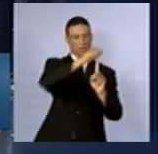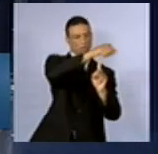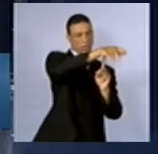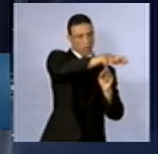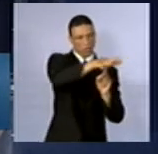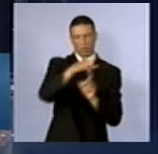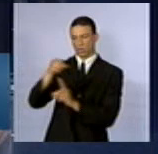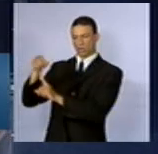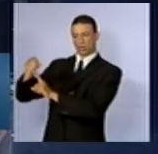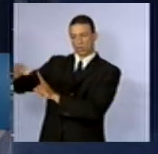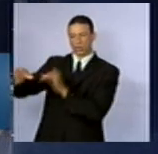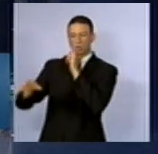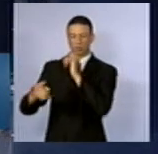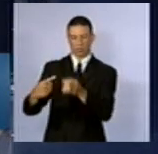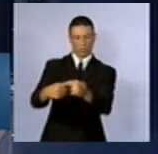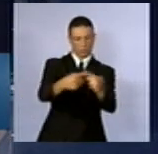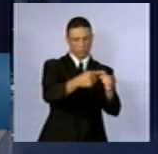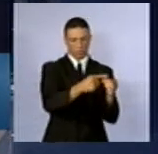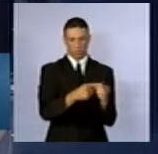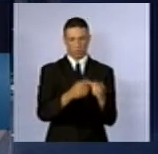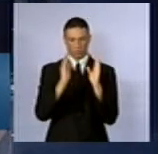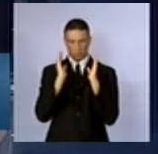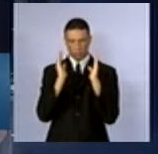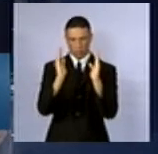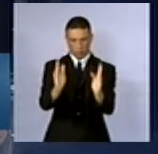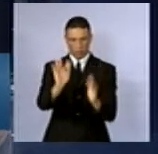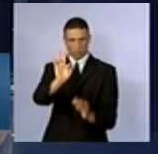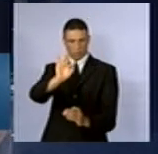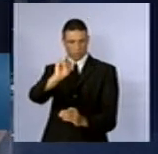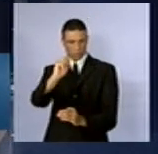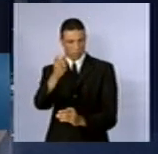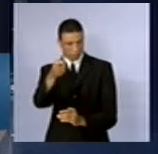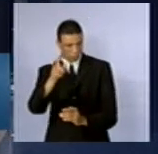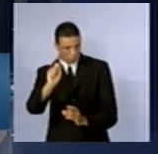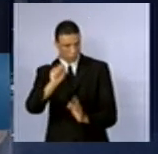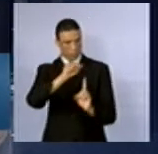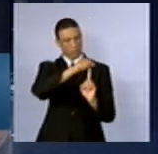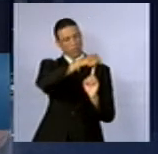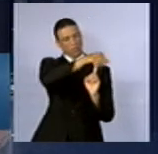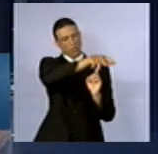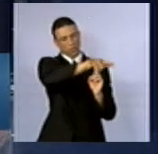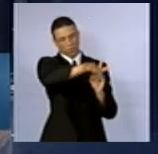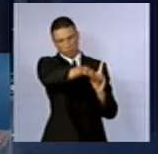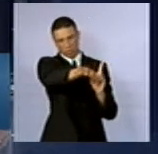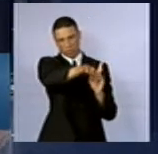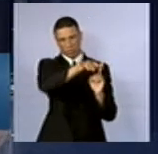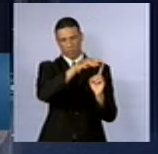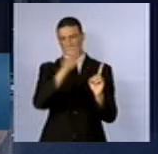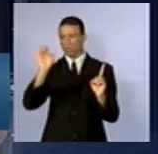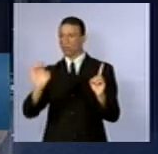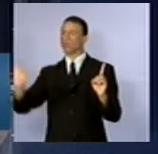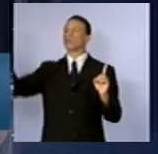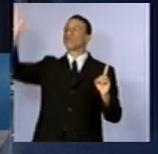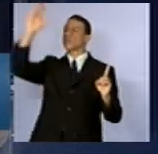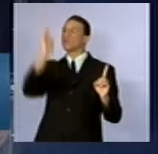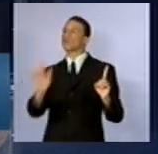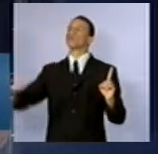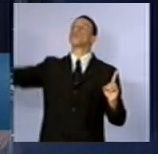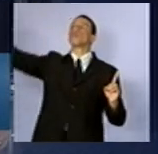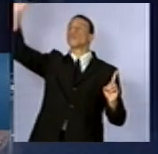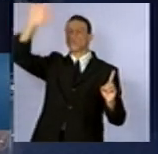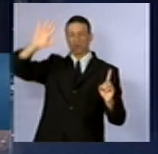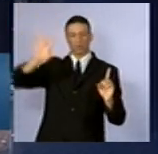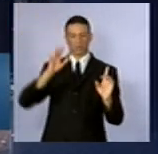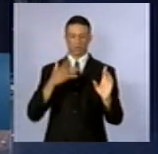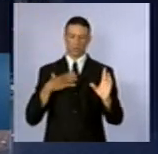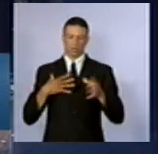parte dos trechos urbanos, eles são linhas de distribuição, que, no caso, não seriam, na maior parte dos estados brasileiros, da Eletrobras, e não da